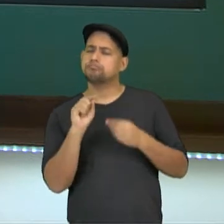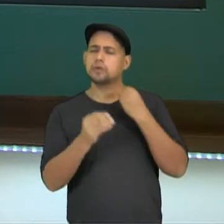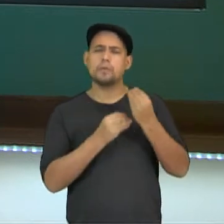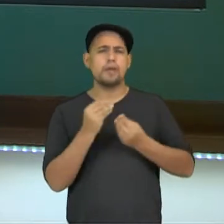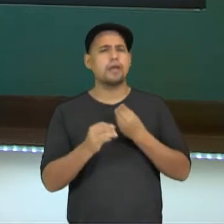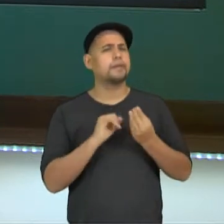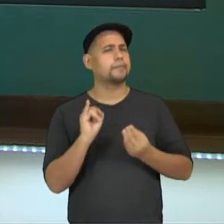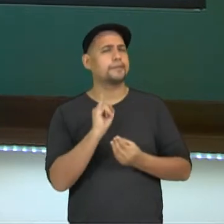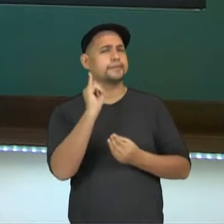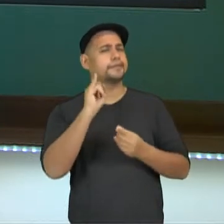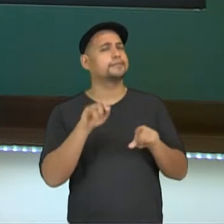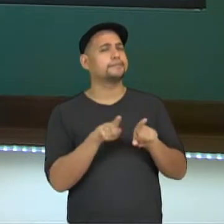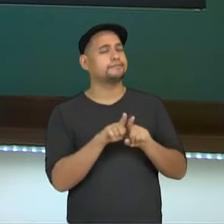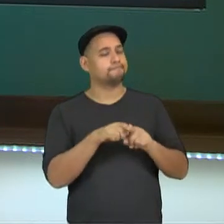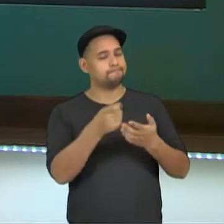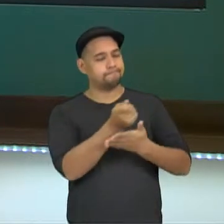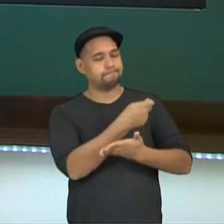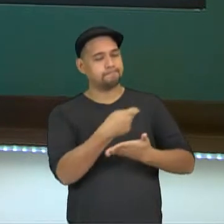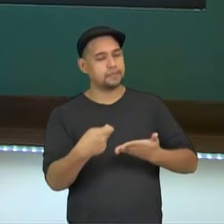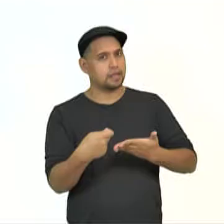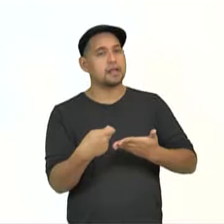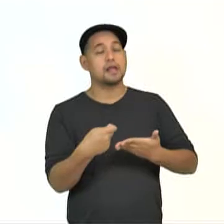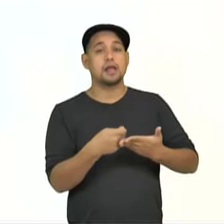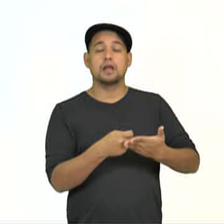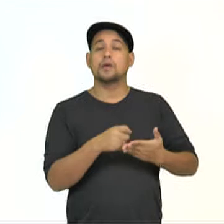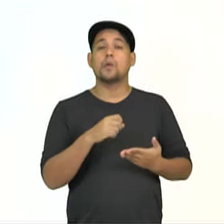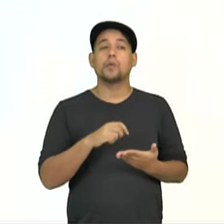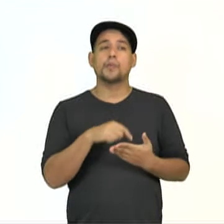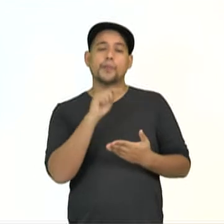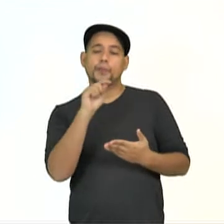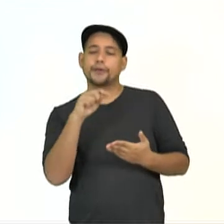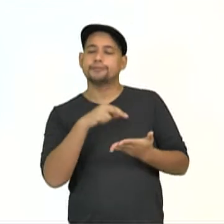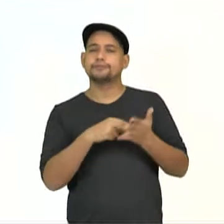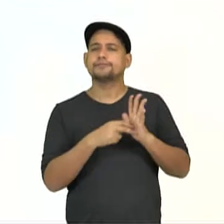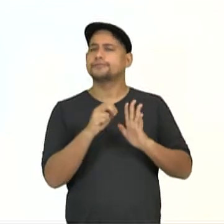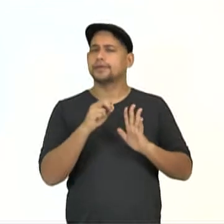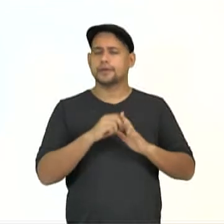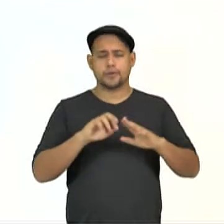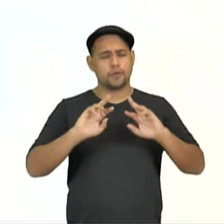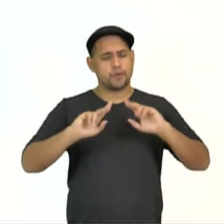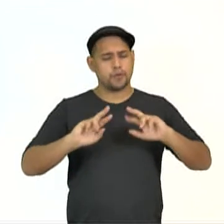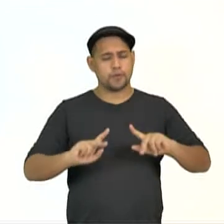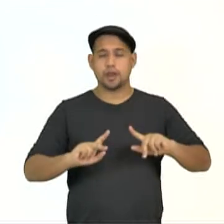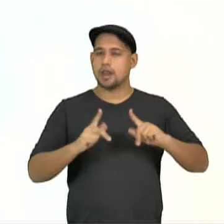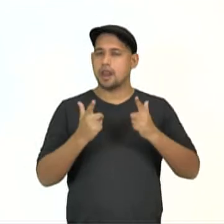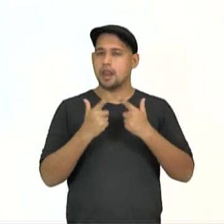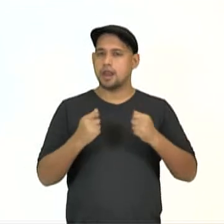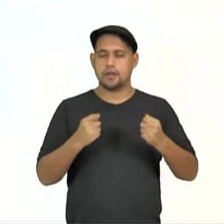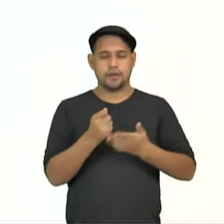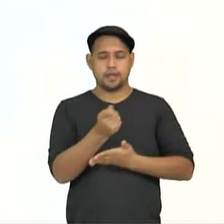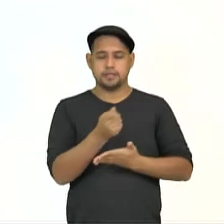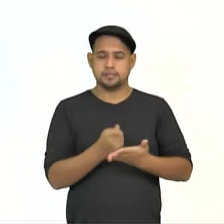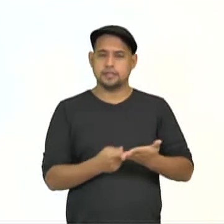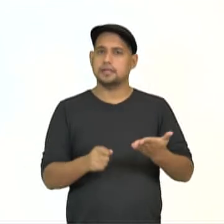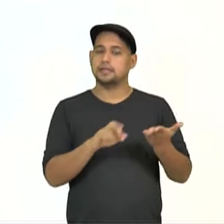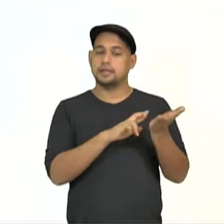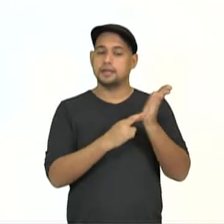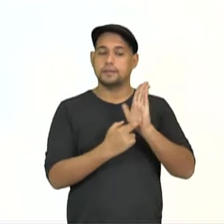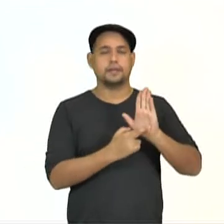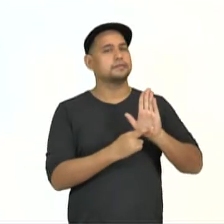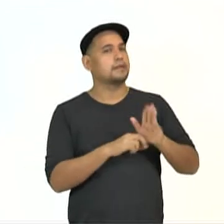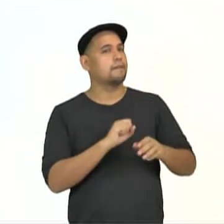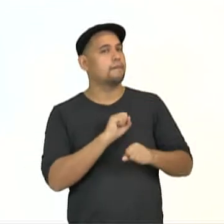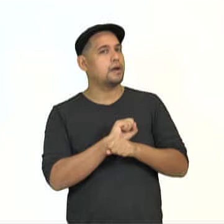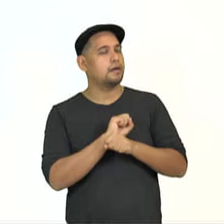importantes no momento da escrita, né? Os sinais de pontuação são recursos próprios da língua escrita, representam as